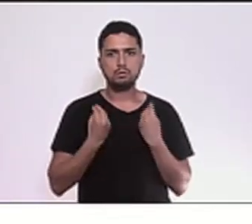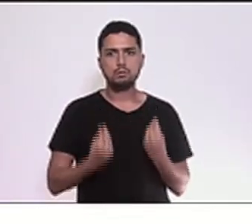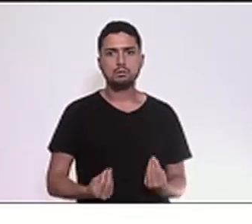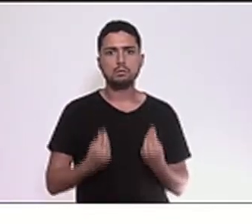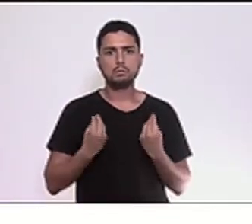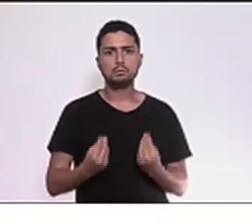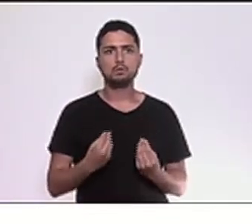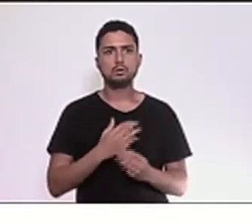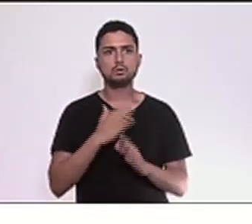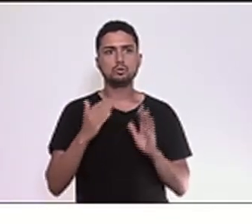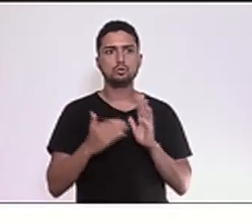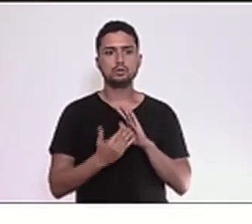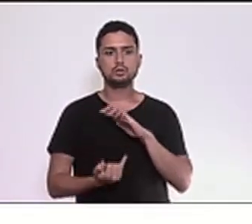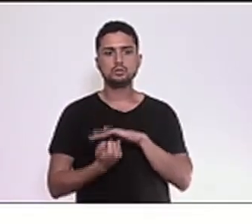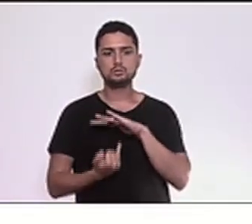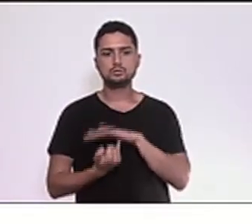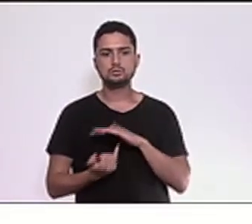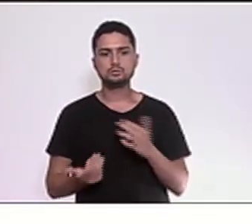Todas as instituições.